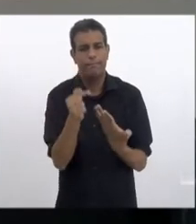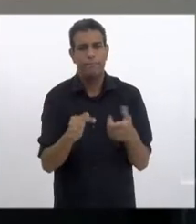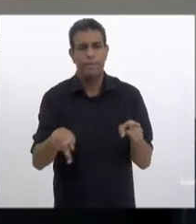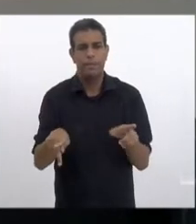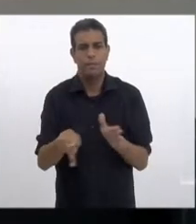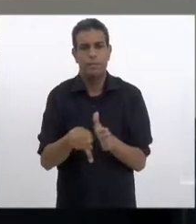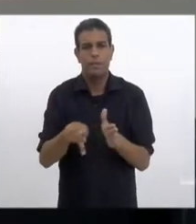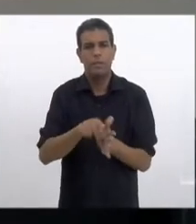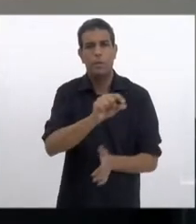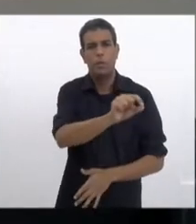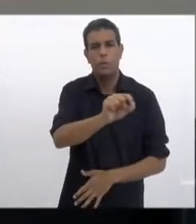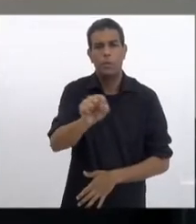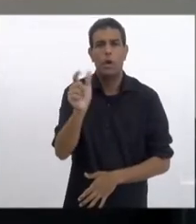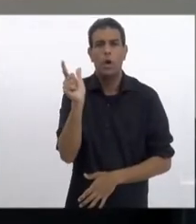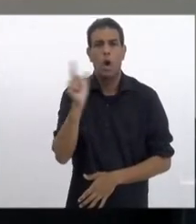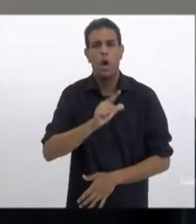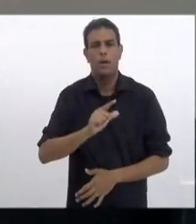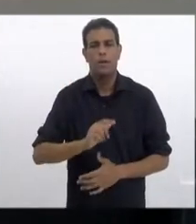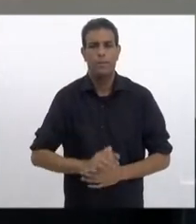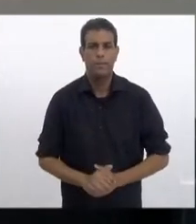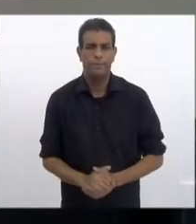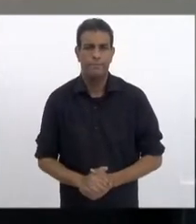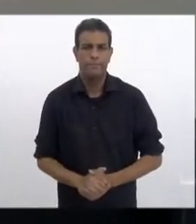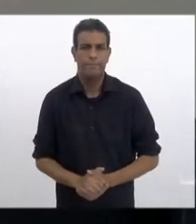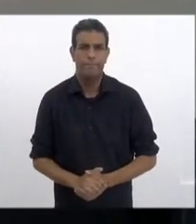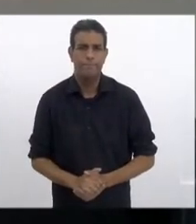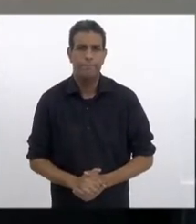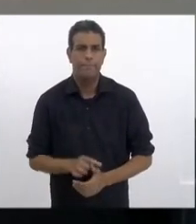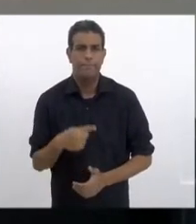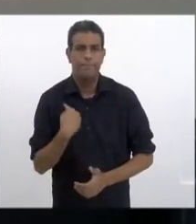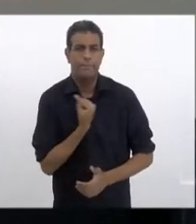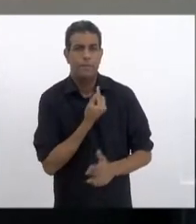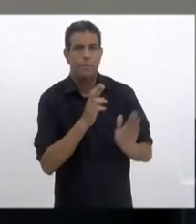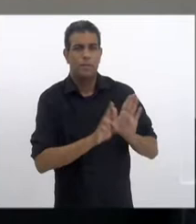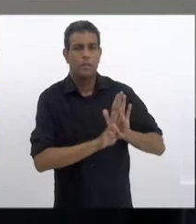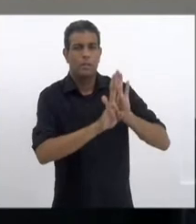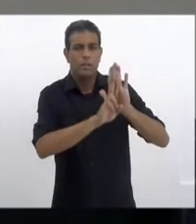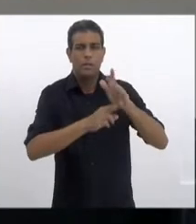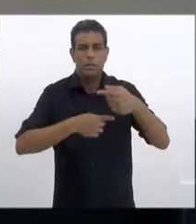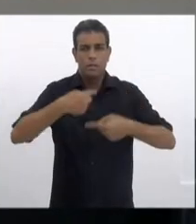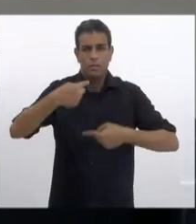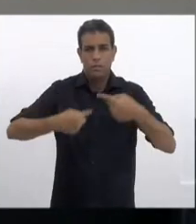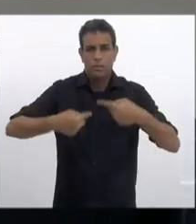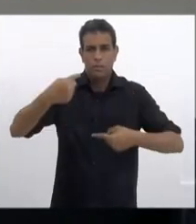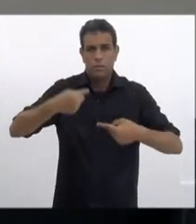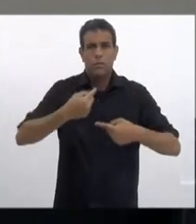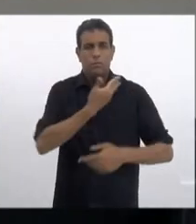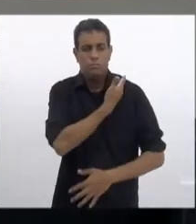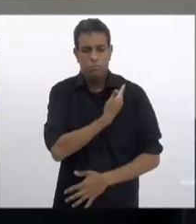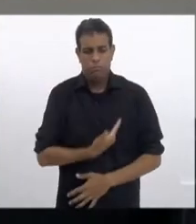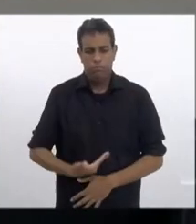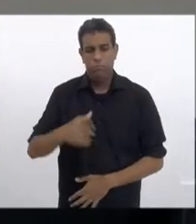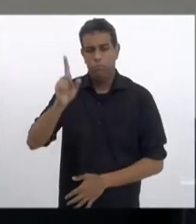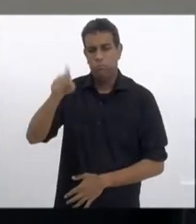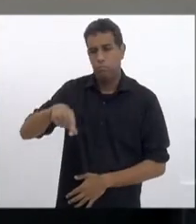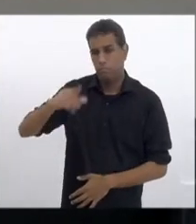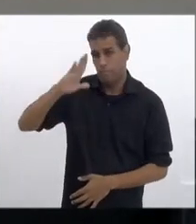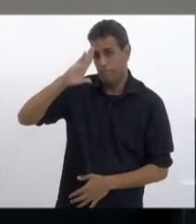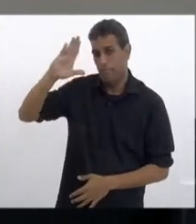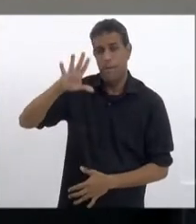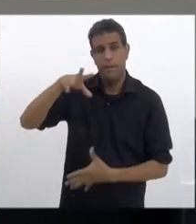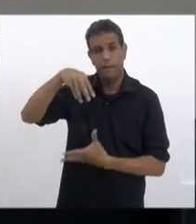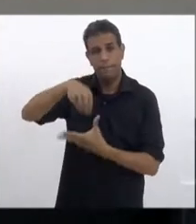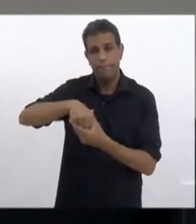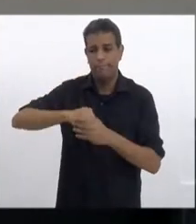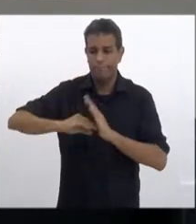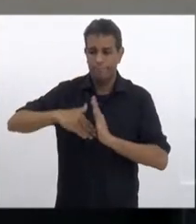a cada um de nós fazermos a nossa parte. A apresentação de políticas públicas considerável é fundamental, assim como